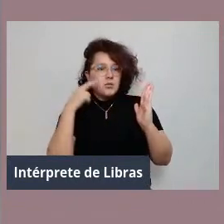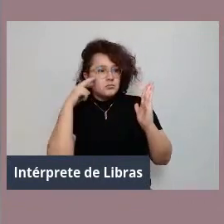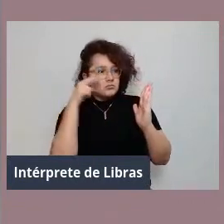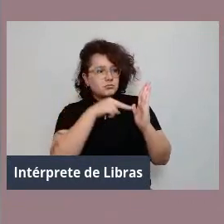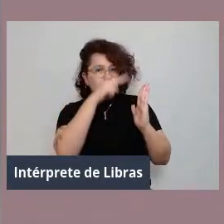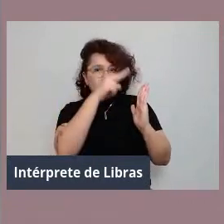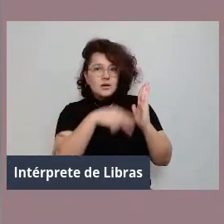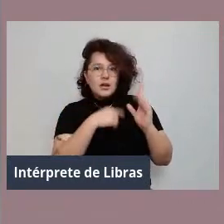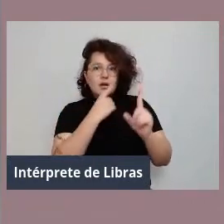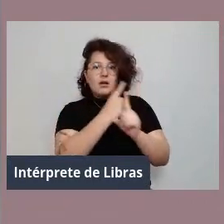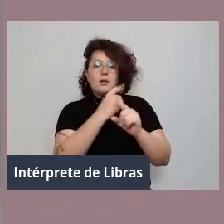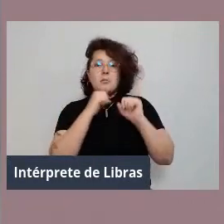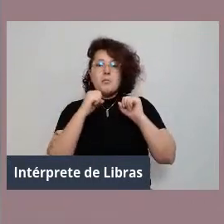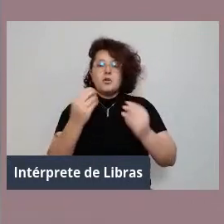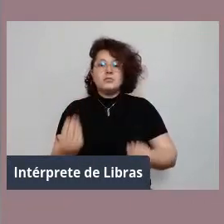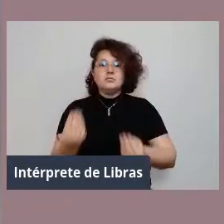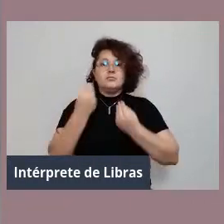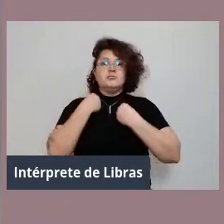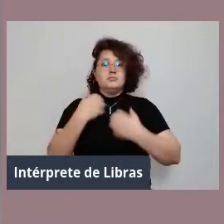que são